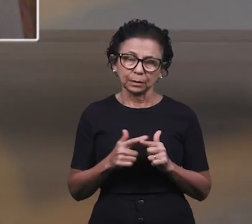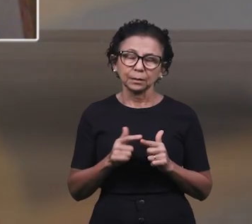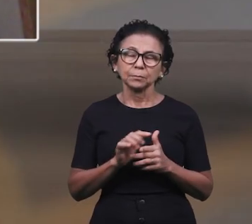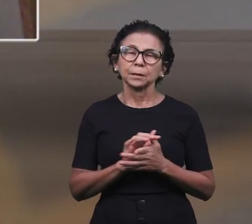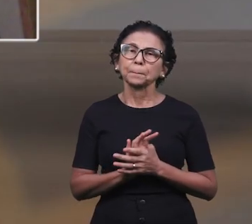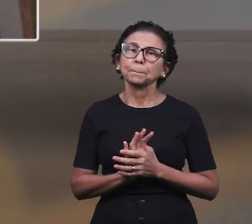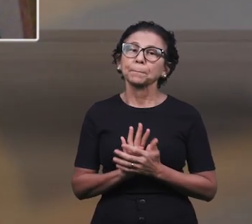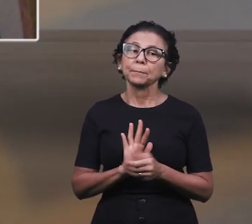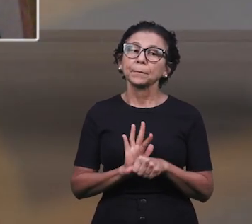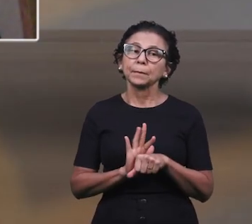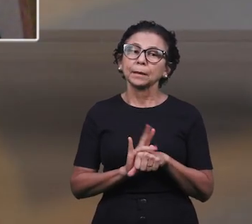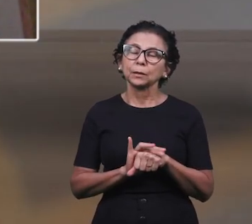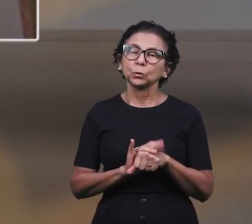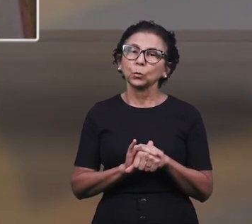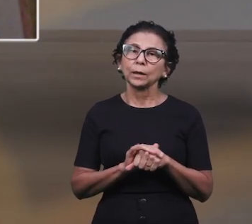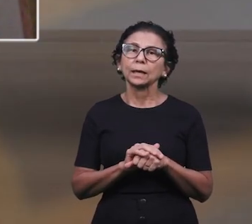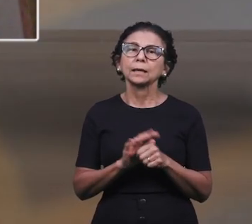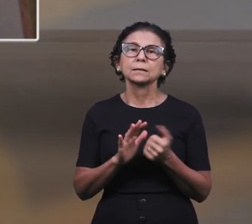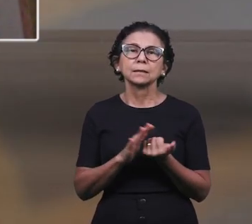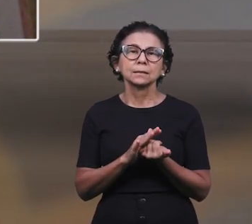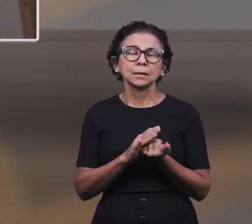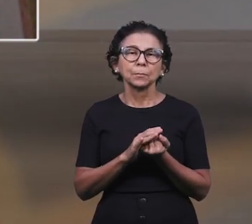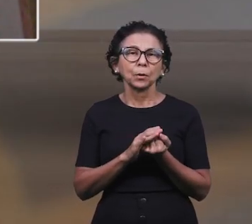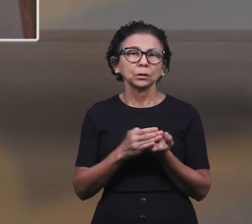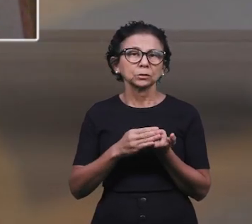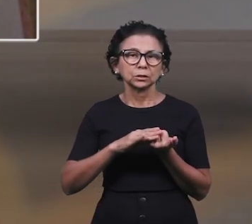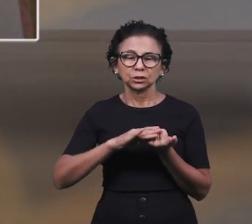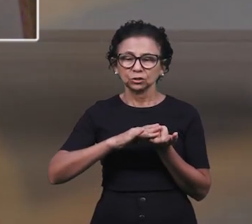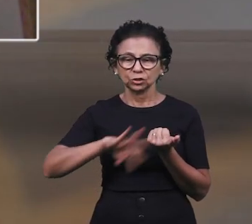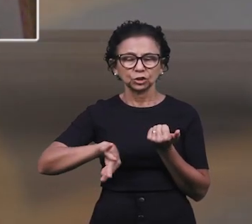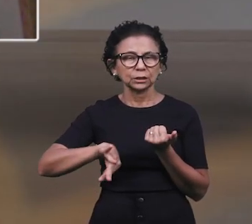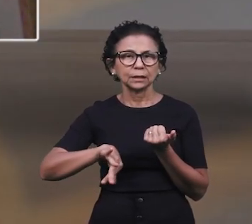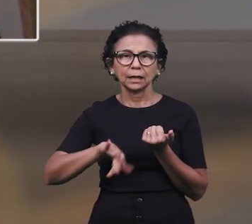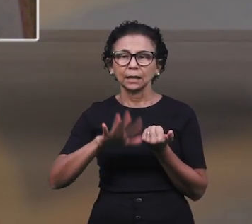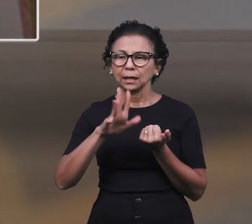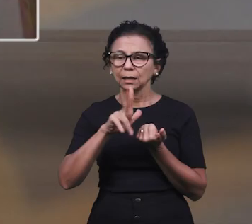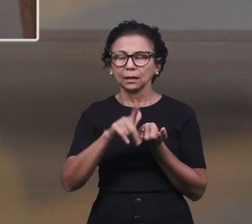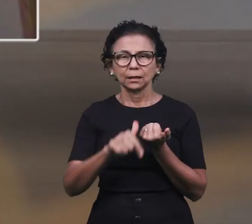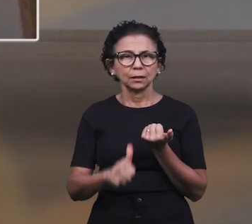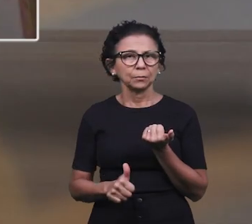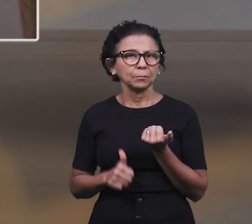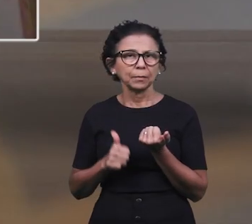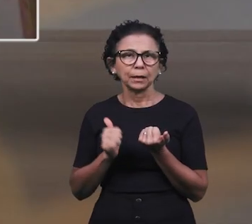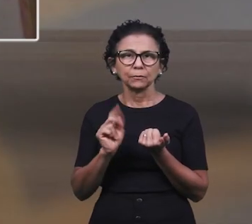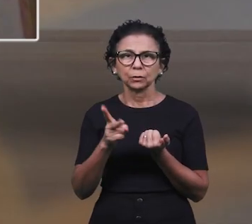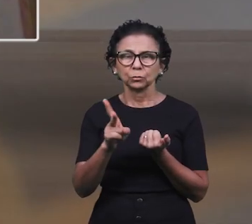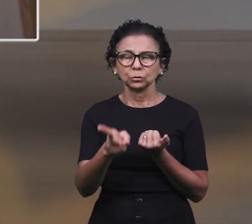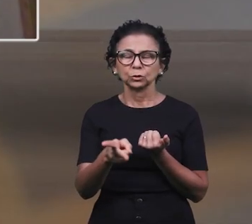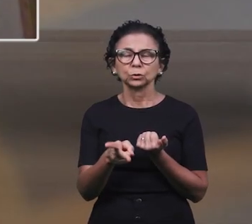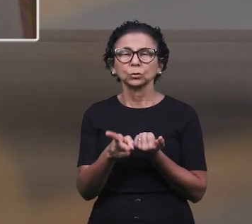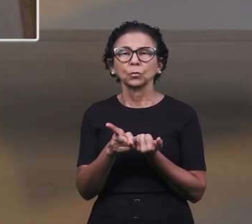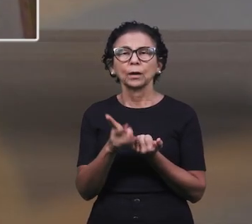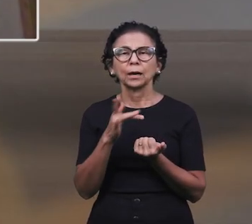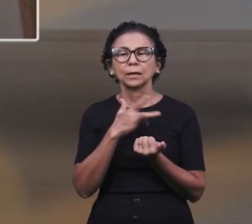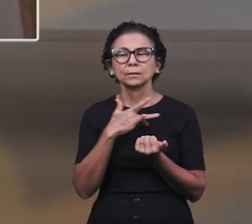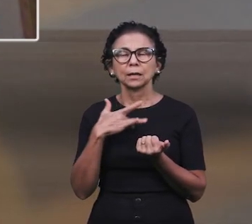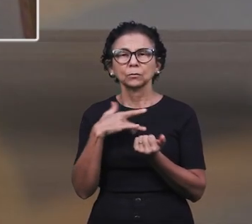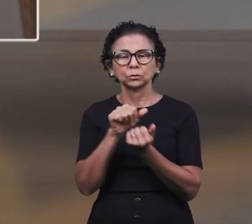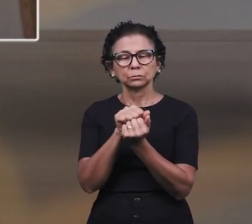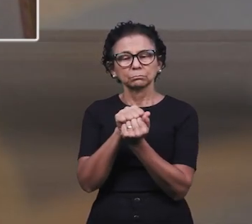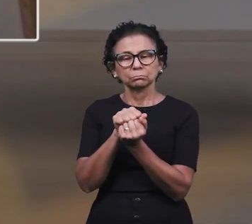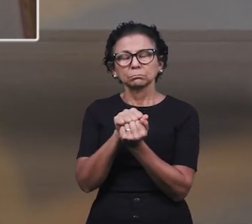a doença pode ser contida e, com isso, no futuro, ele vai manter a sua saúde, sem deixar que a doença